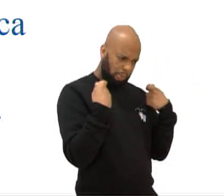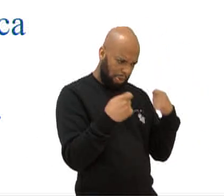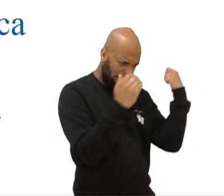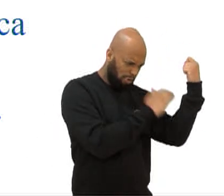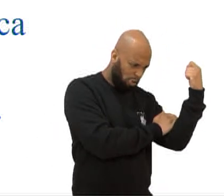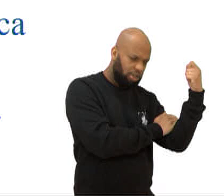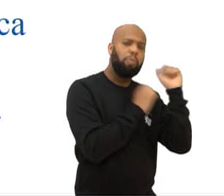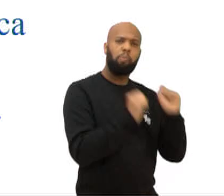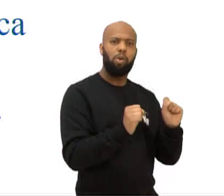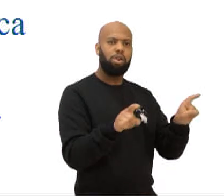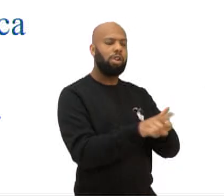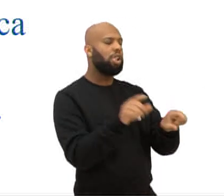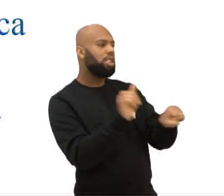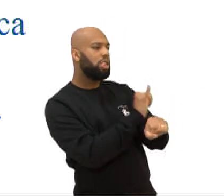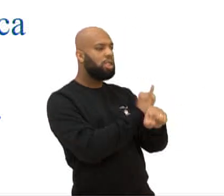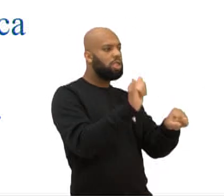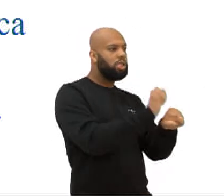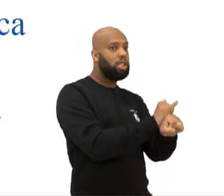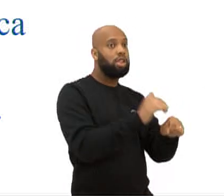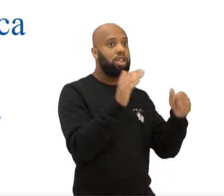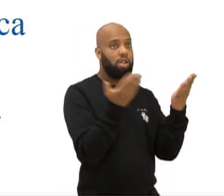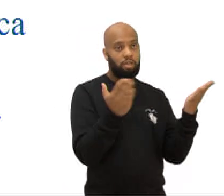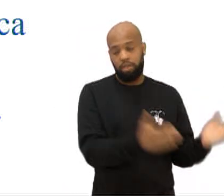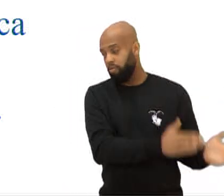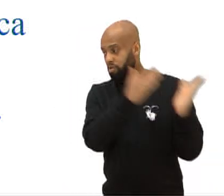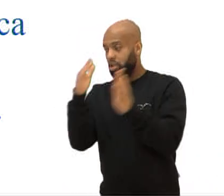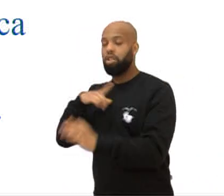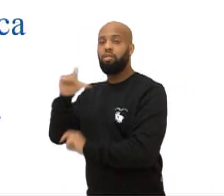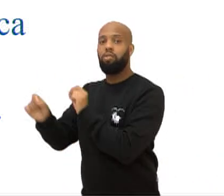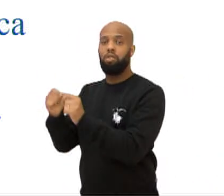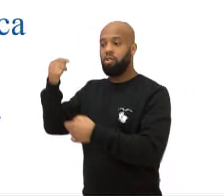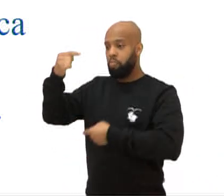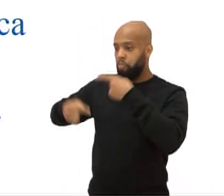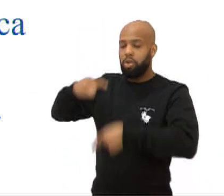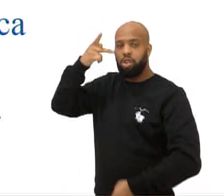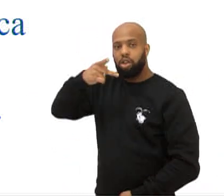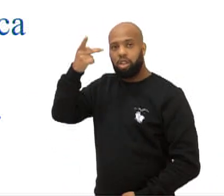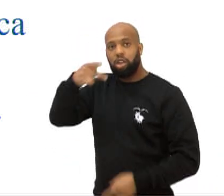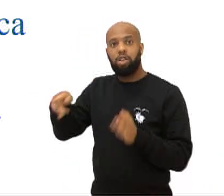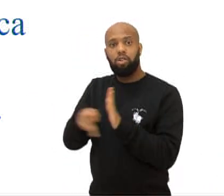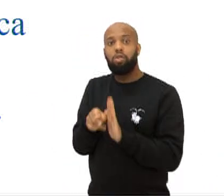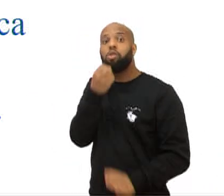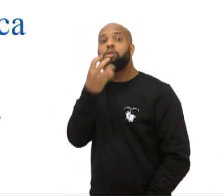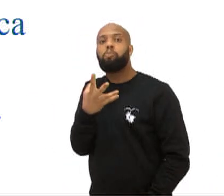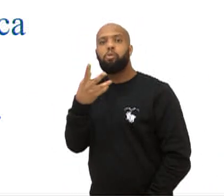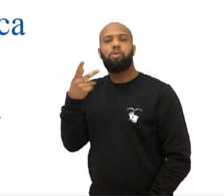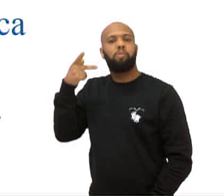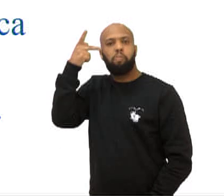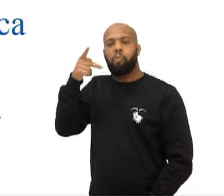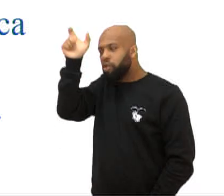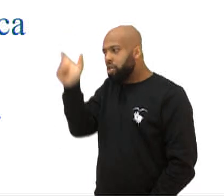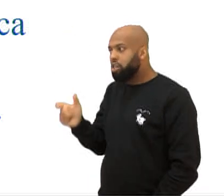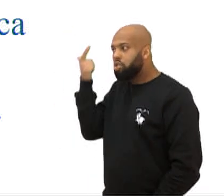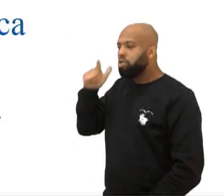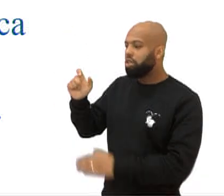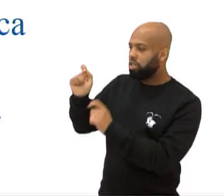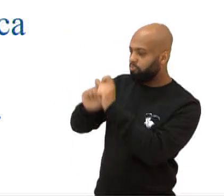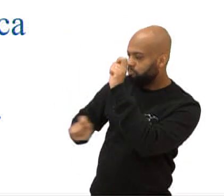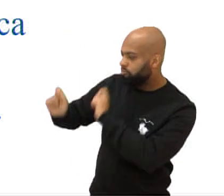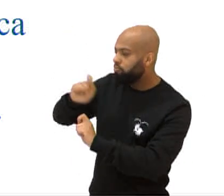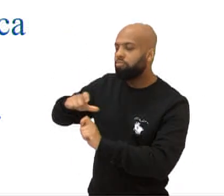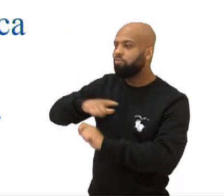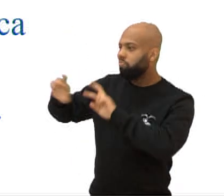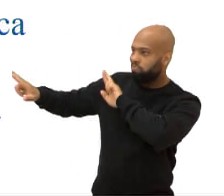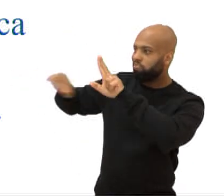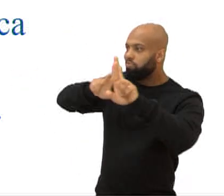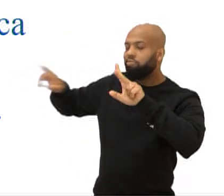astúcia. Nos Comentários, ele já traz uma política no sentido de que o bom político é aquele que consegue administrar as